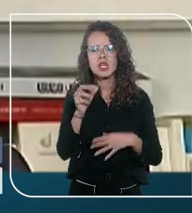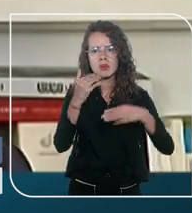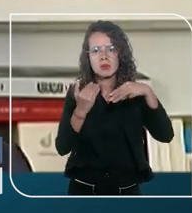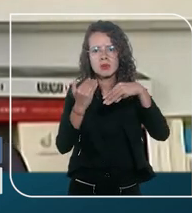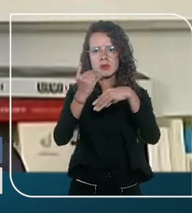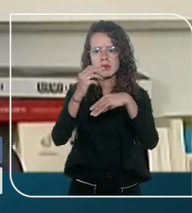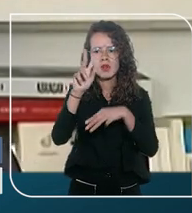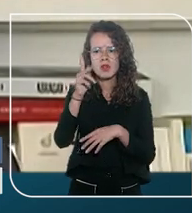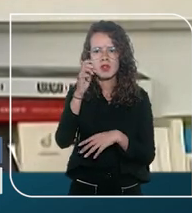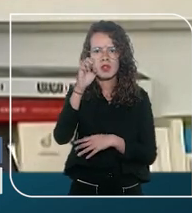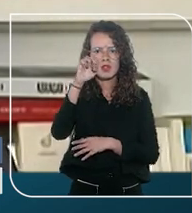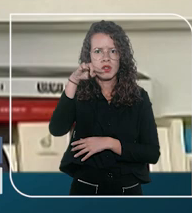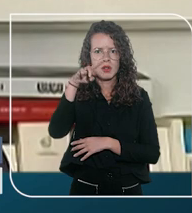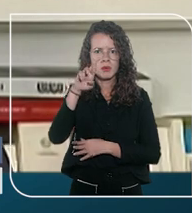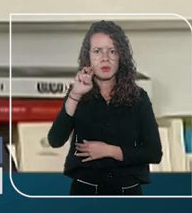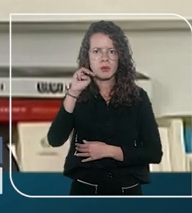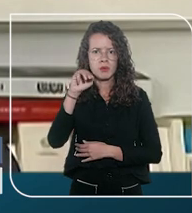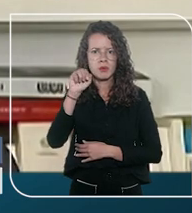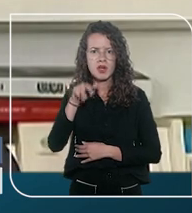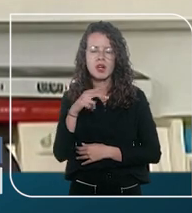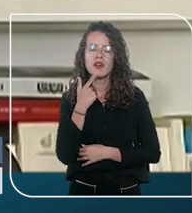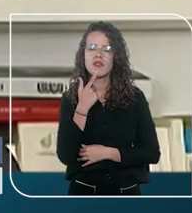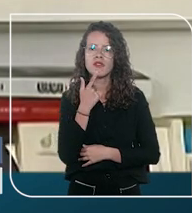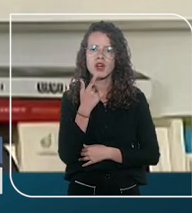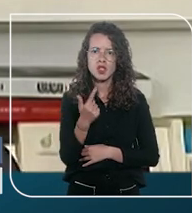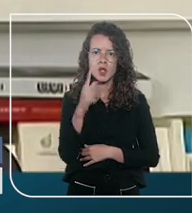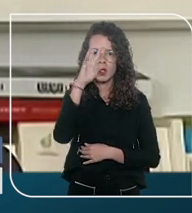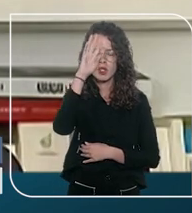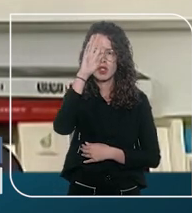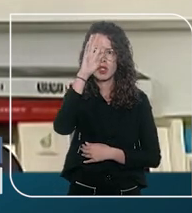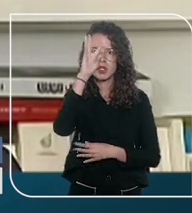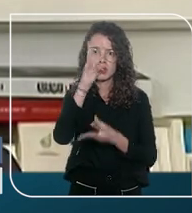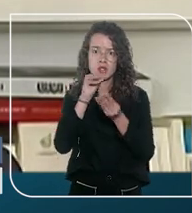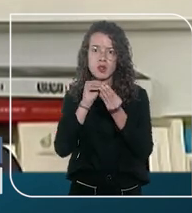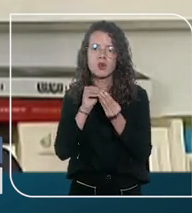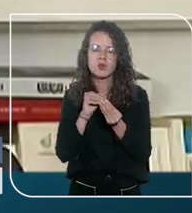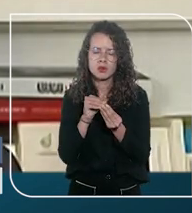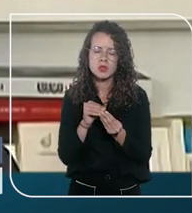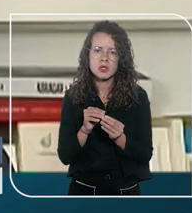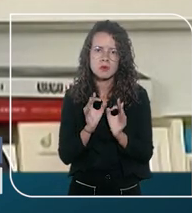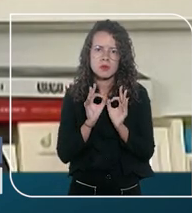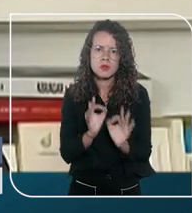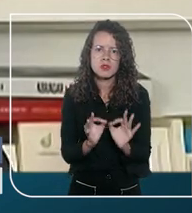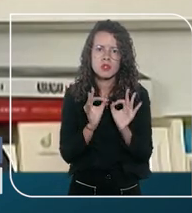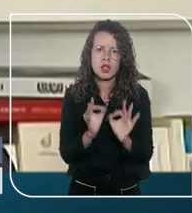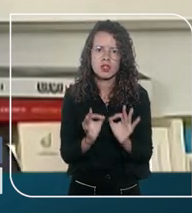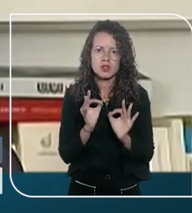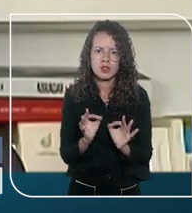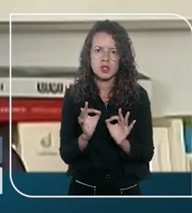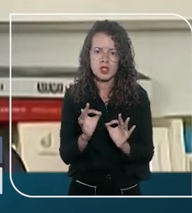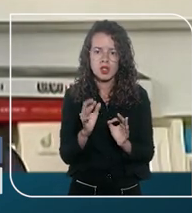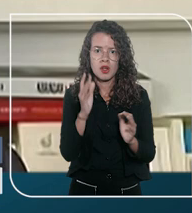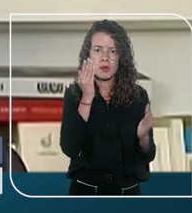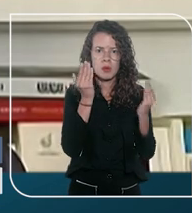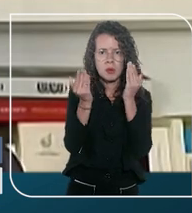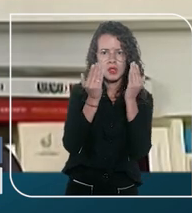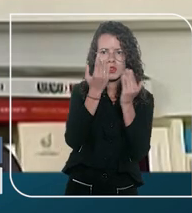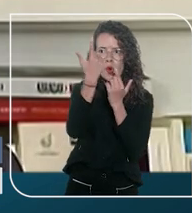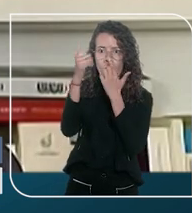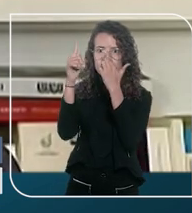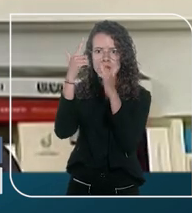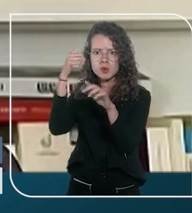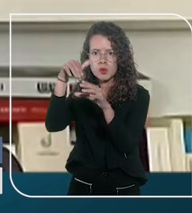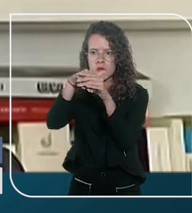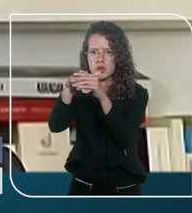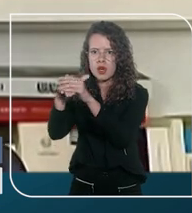também, mas existe entendimento já consolidado no nosso STJ de que não se admite como paradigma algum acórdão que